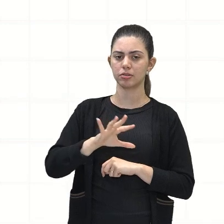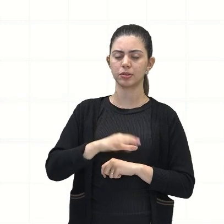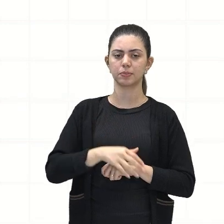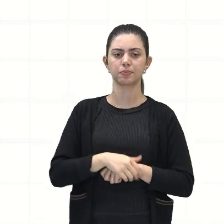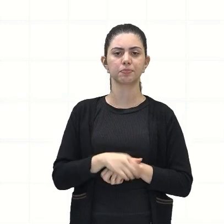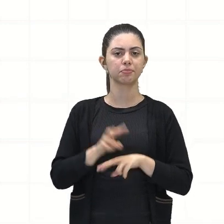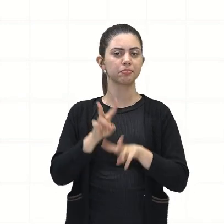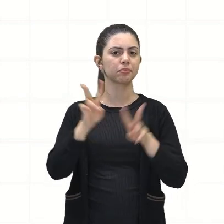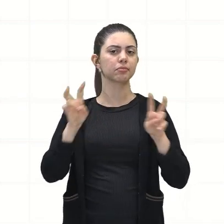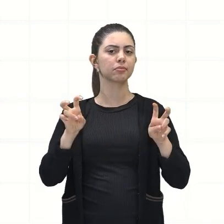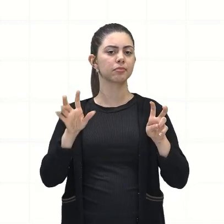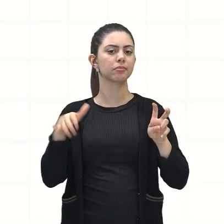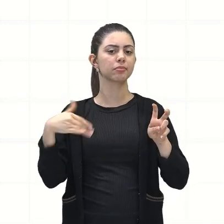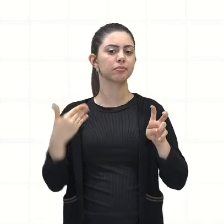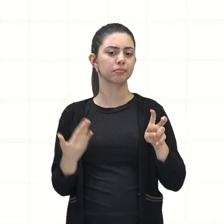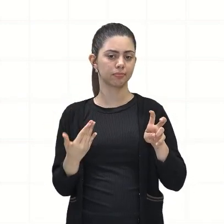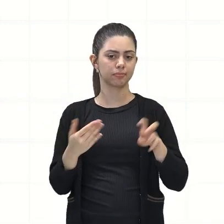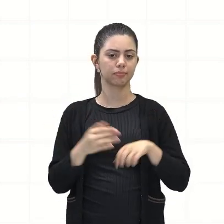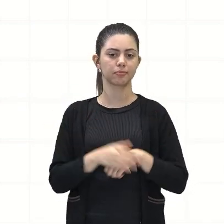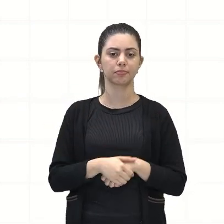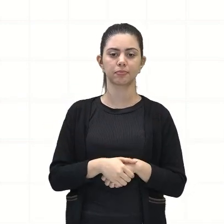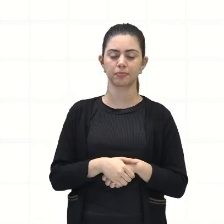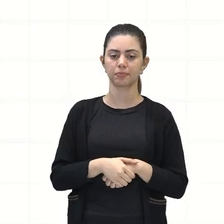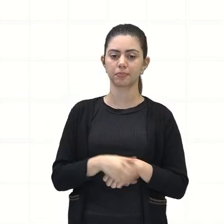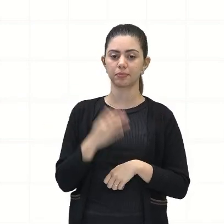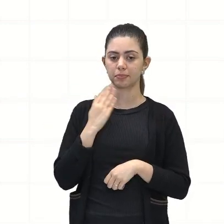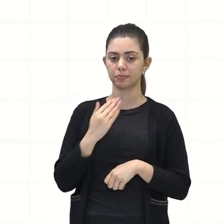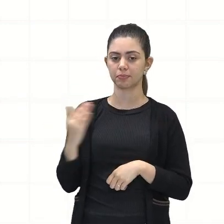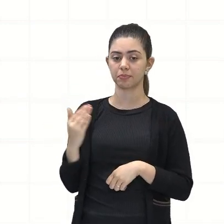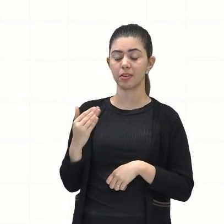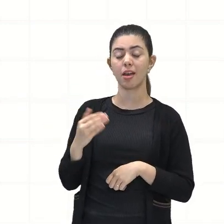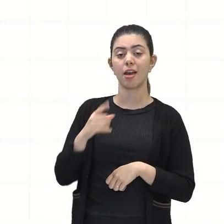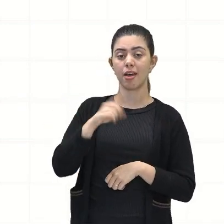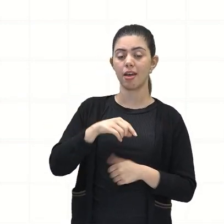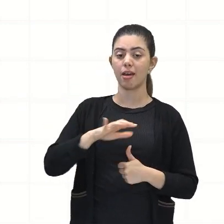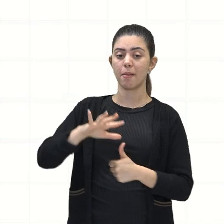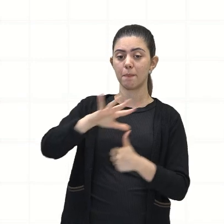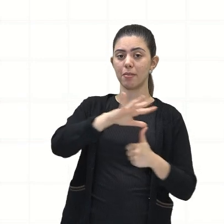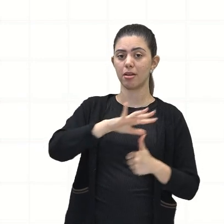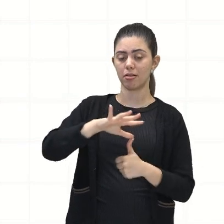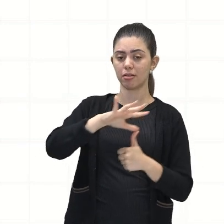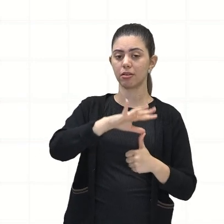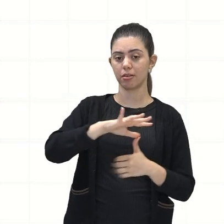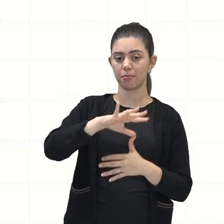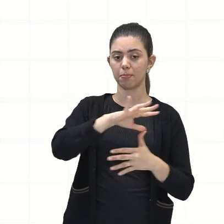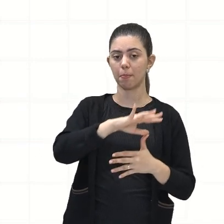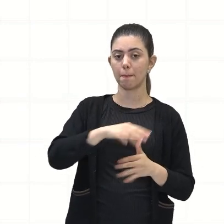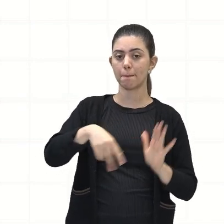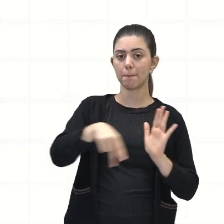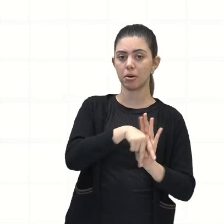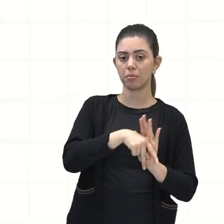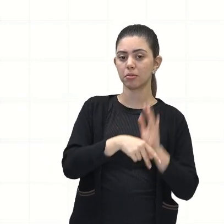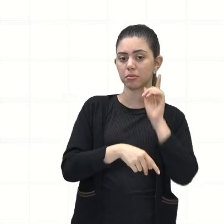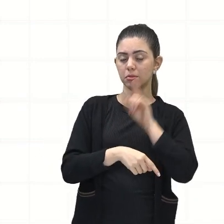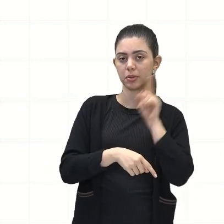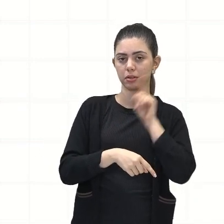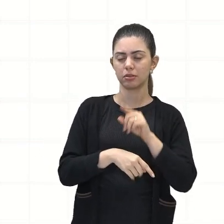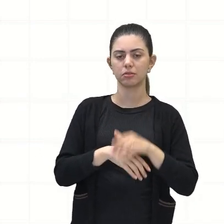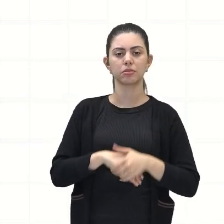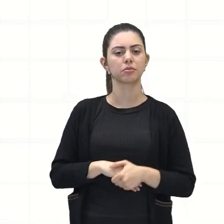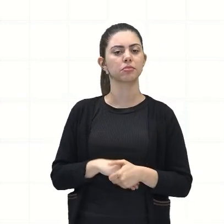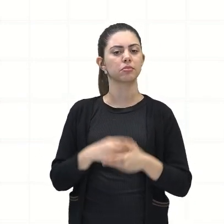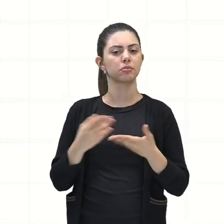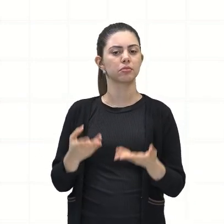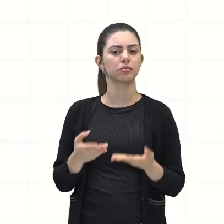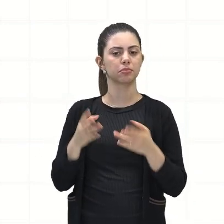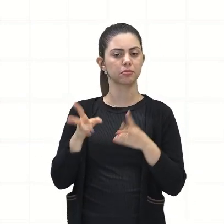dessa imagem. A América para americanos. Que ponto importante, né? Olha só como é